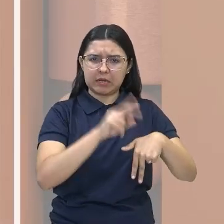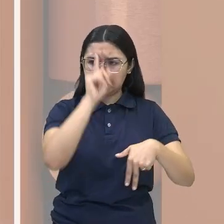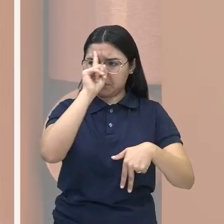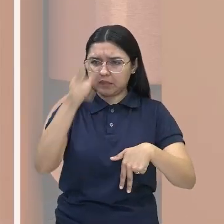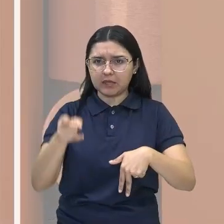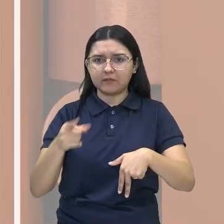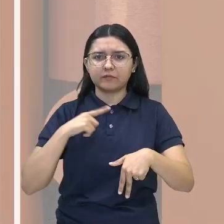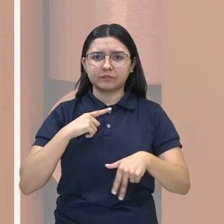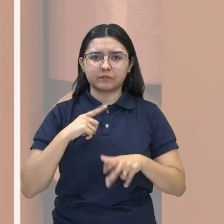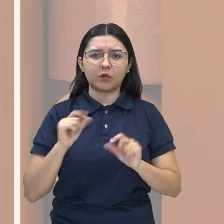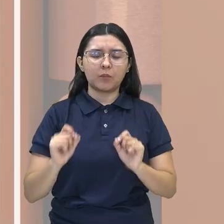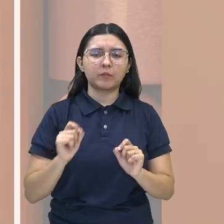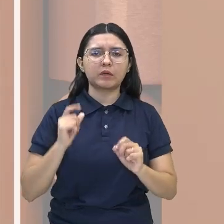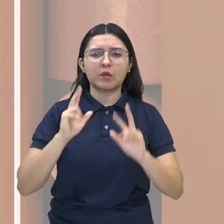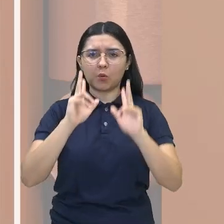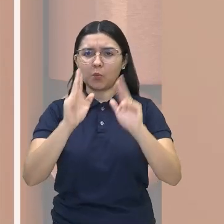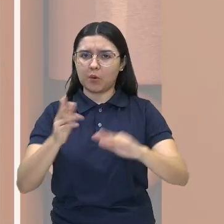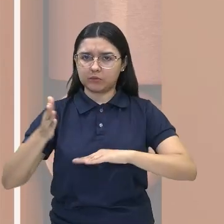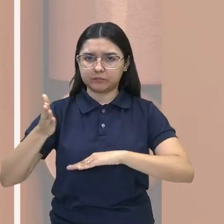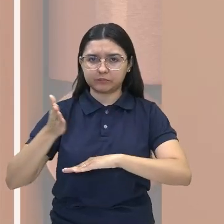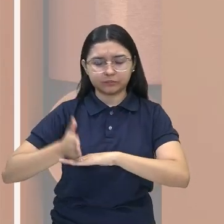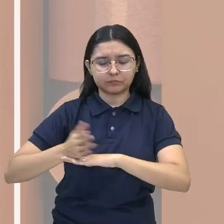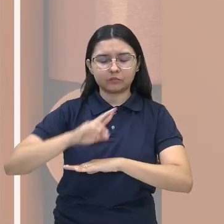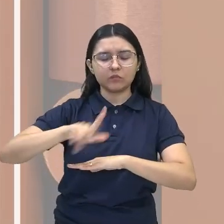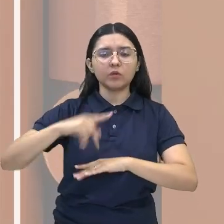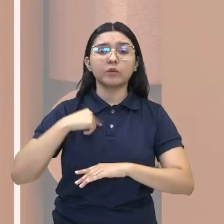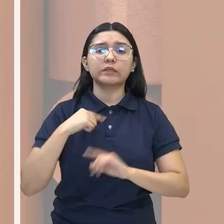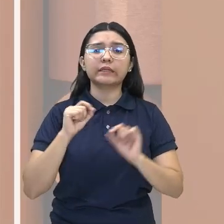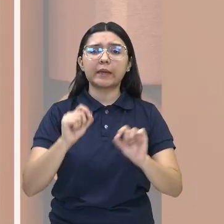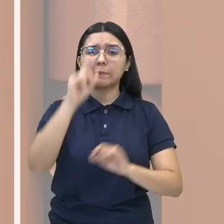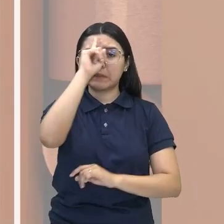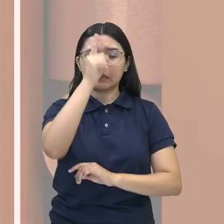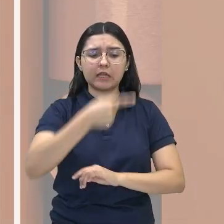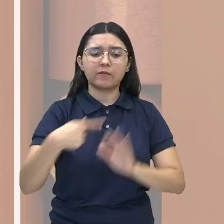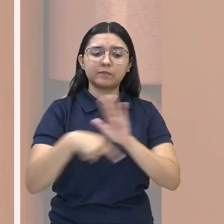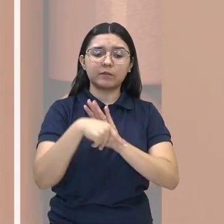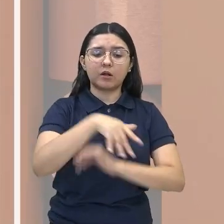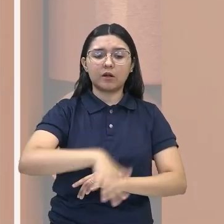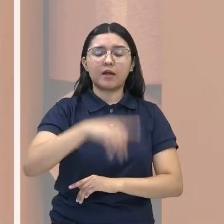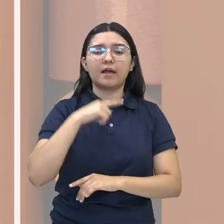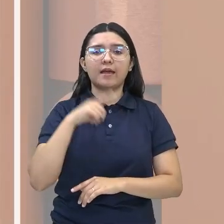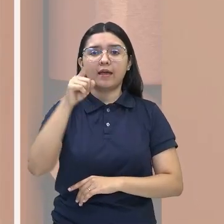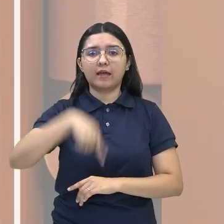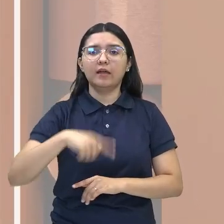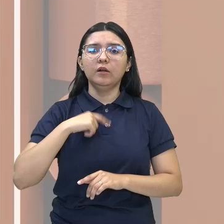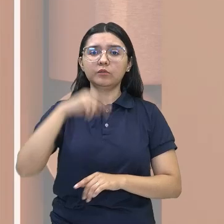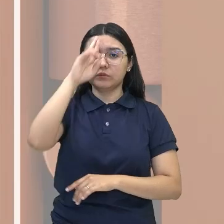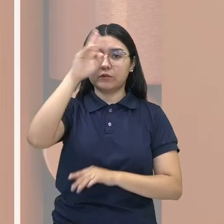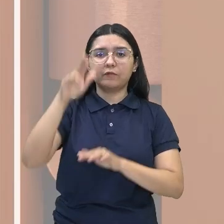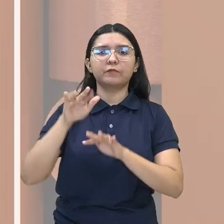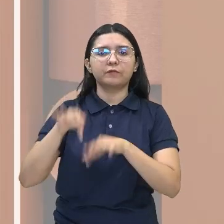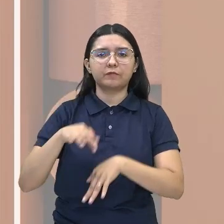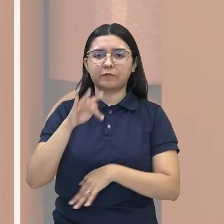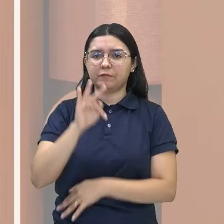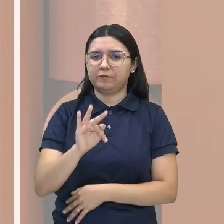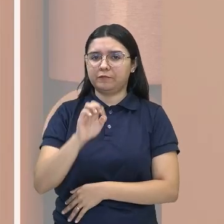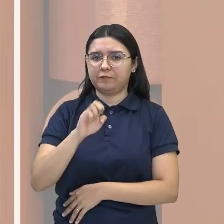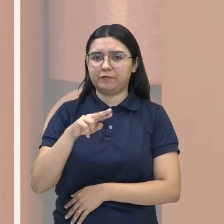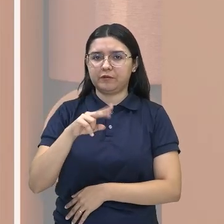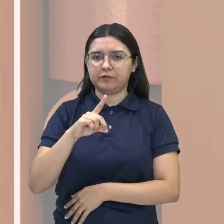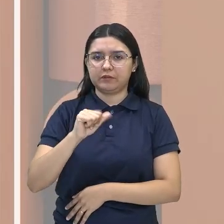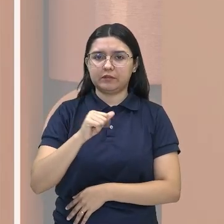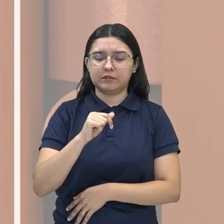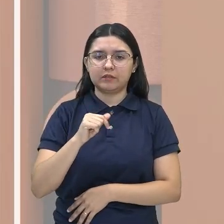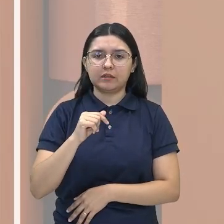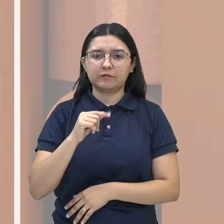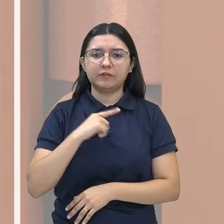vai mandar na Era Moderna, tá, gente? Quem, de fato, mandava na sua porção territorial era o senhor feudal. E como é que surgiu esse